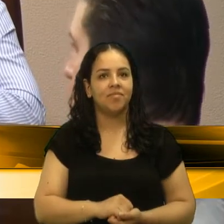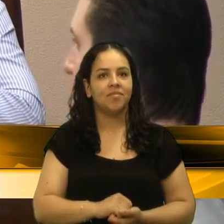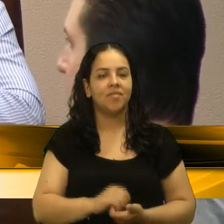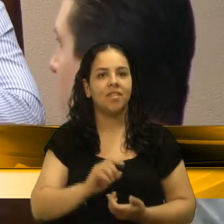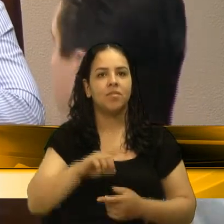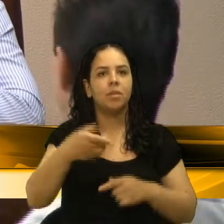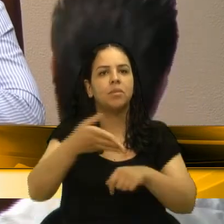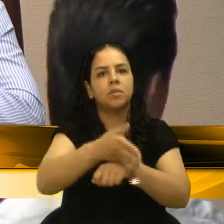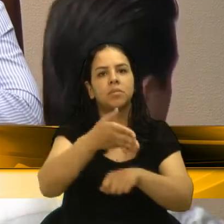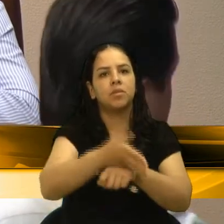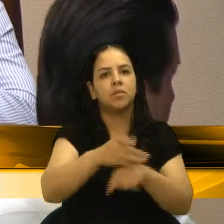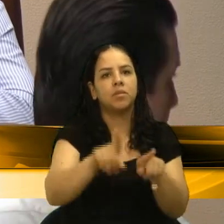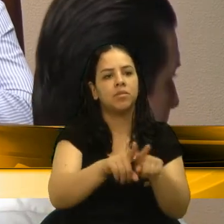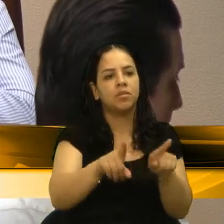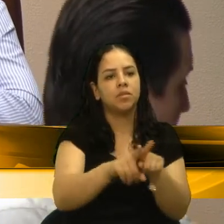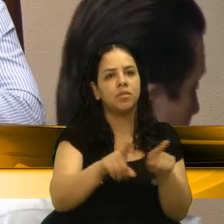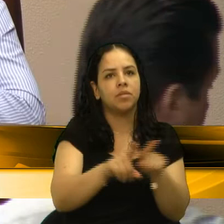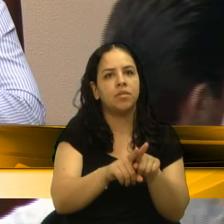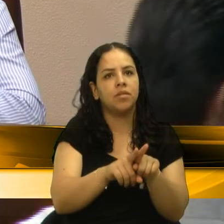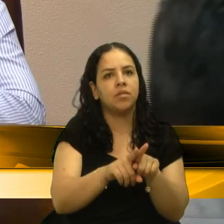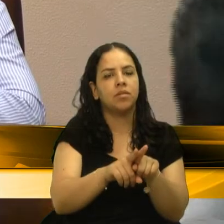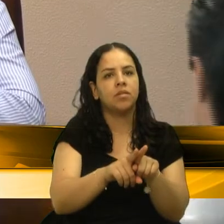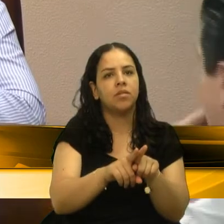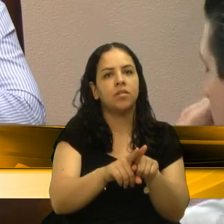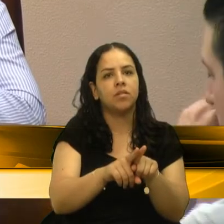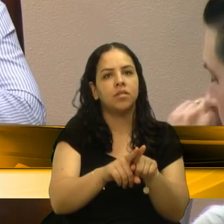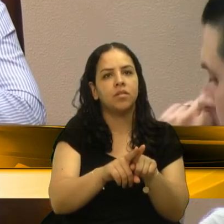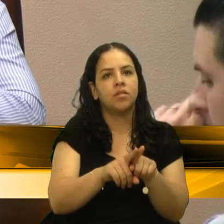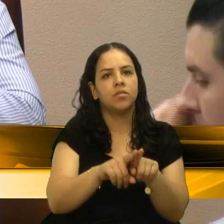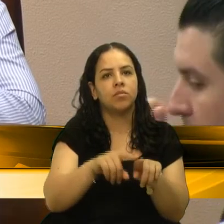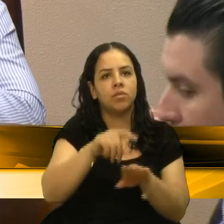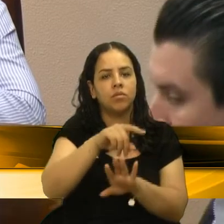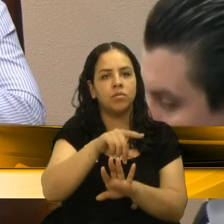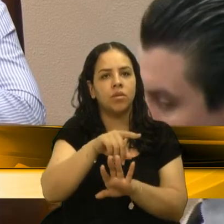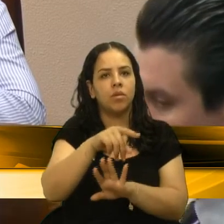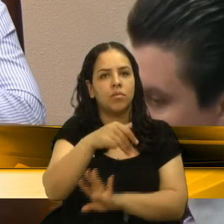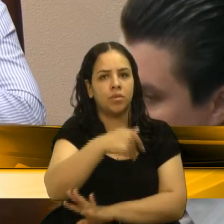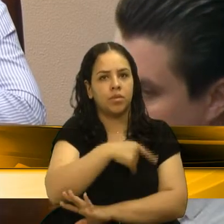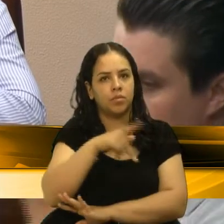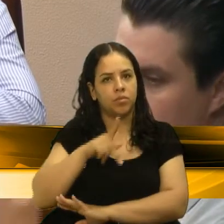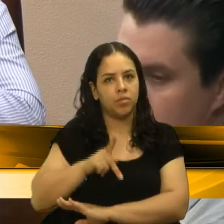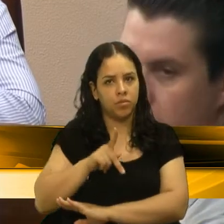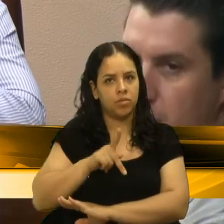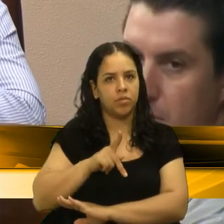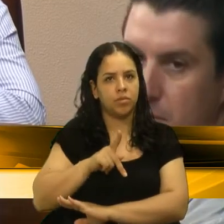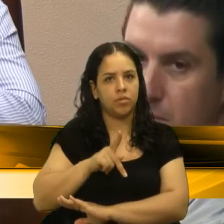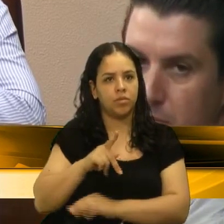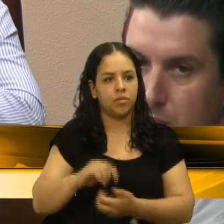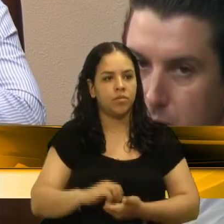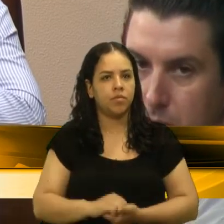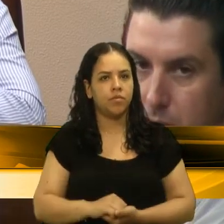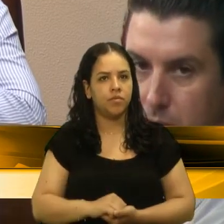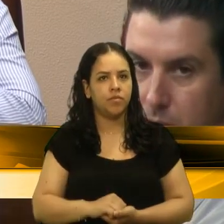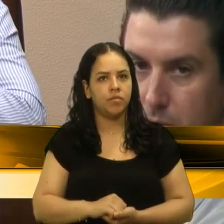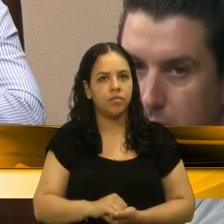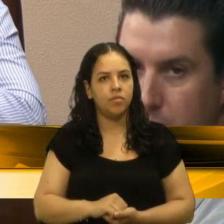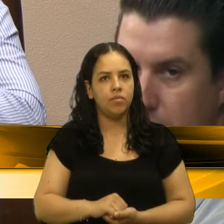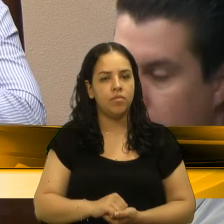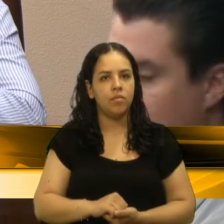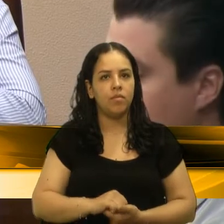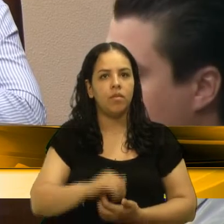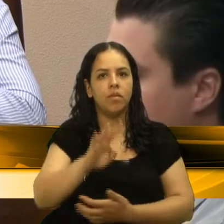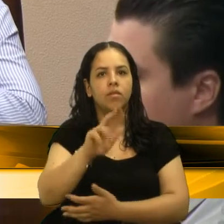com participação na reunião pública que foi ocorrida no Ministério Público Federal e que foi de iniciativa daquele órgão através do Dr. Fabiano de